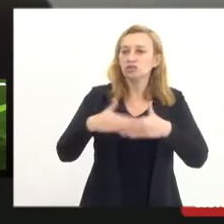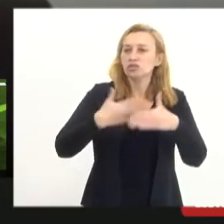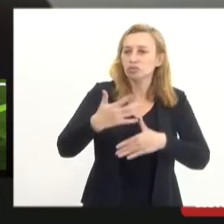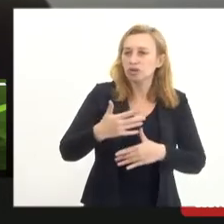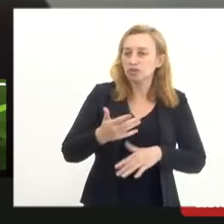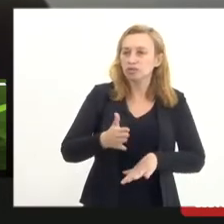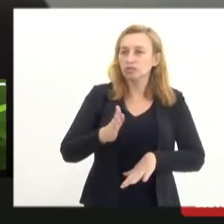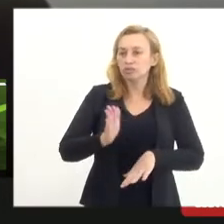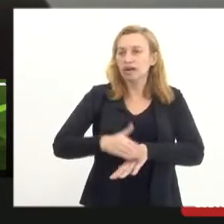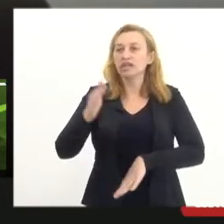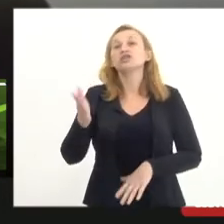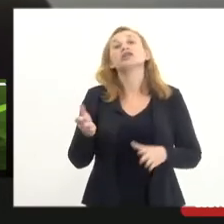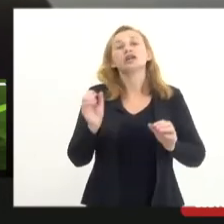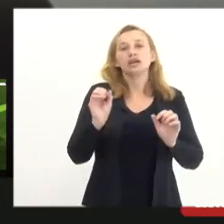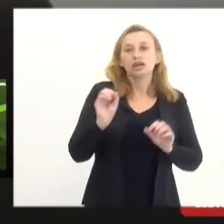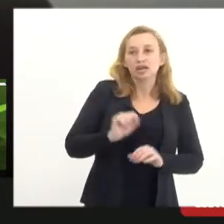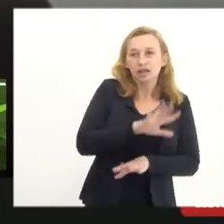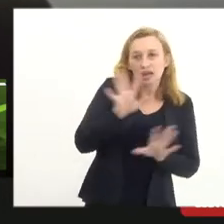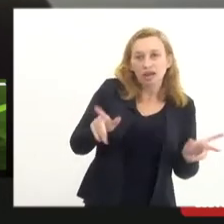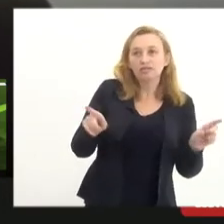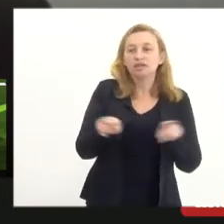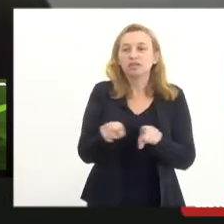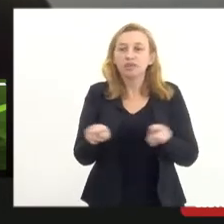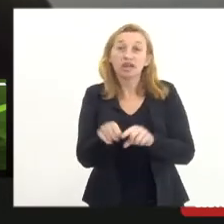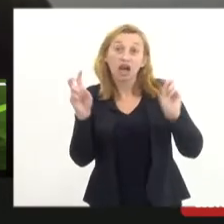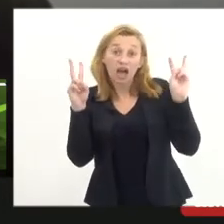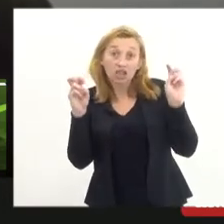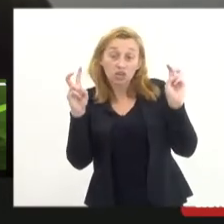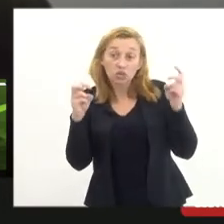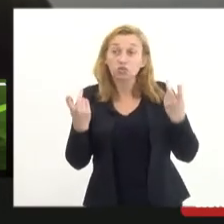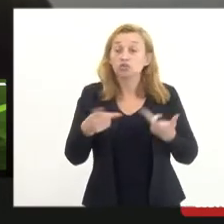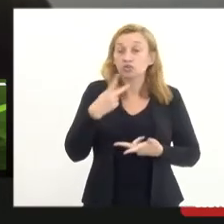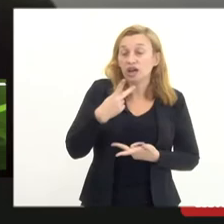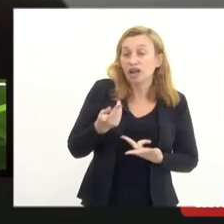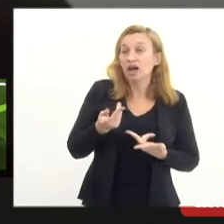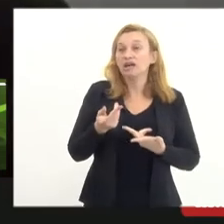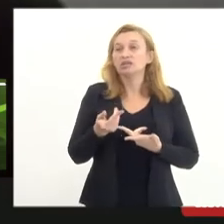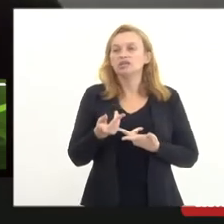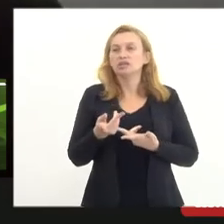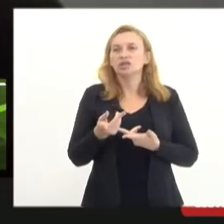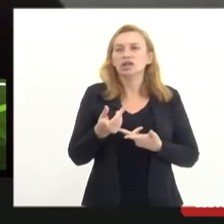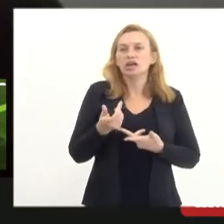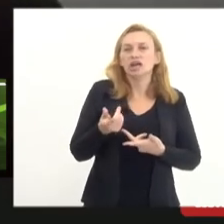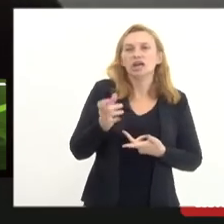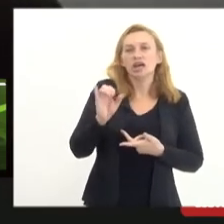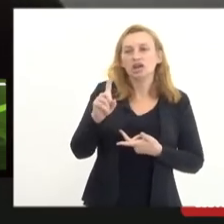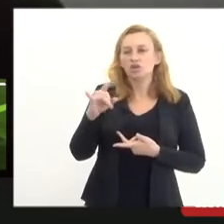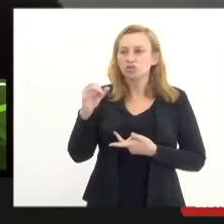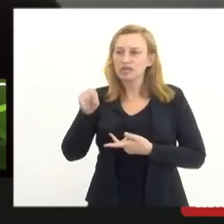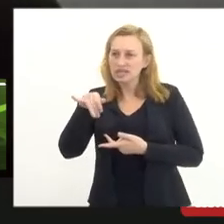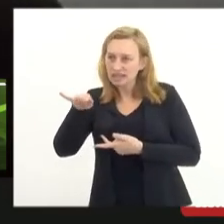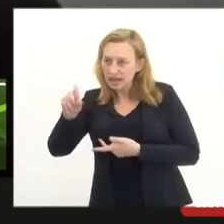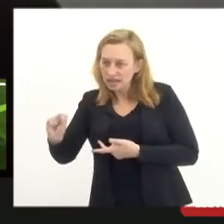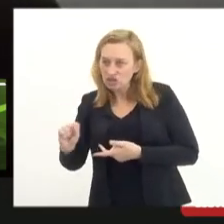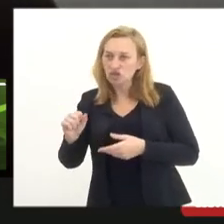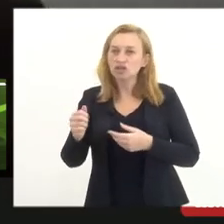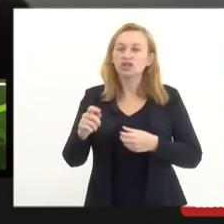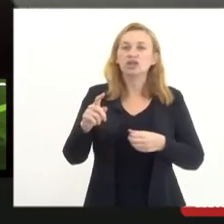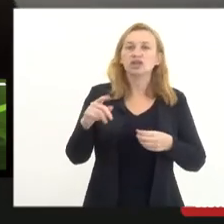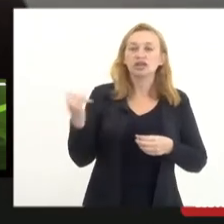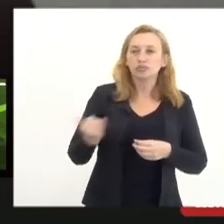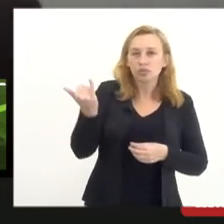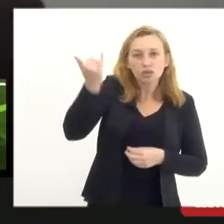desenvolvimento, né? Claro que também questões como a comercialidade e a economicidade desses ativos é extremamente